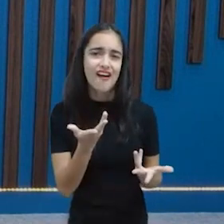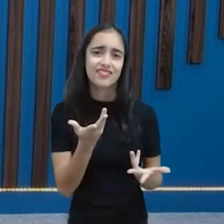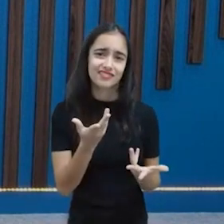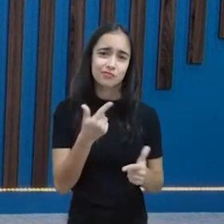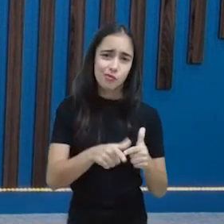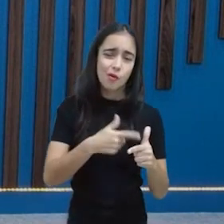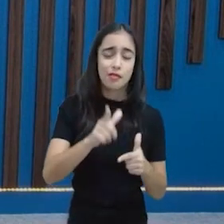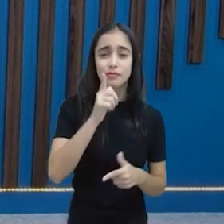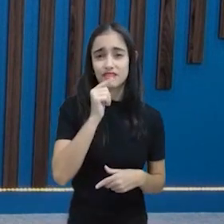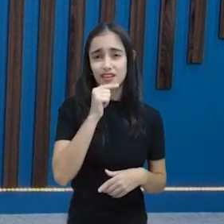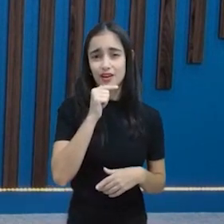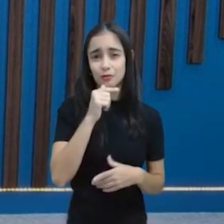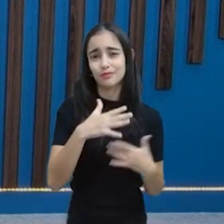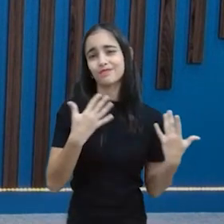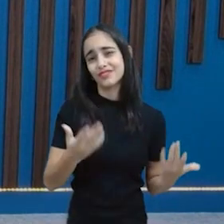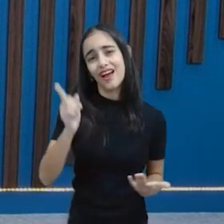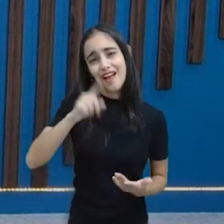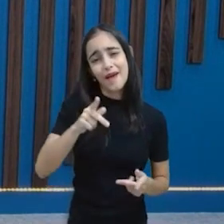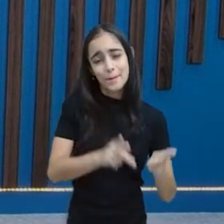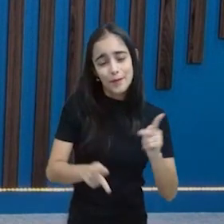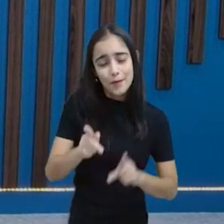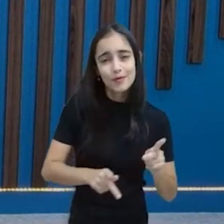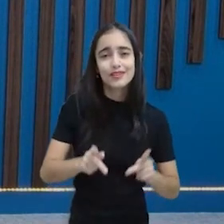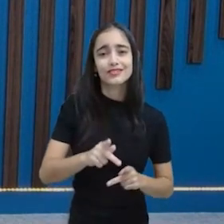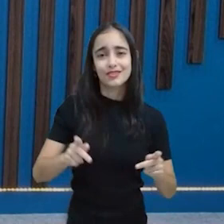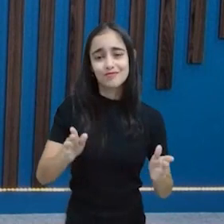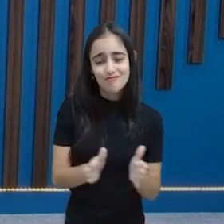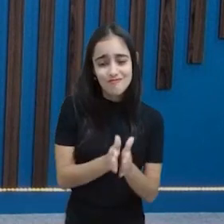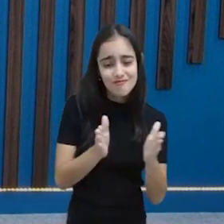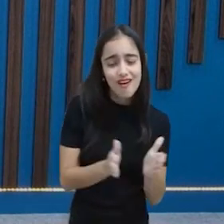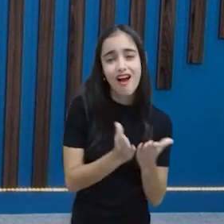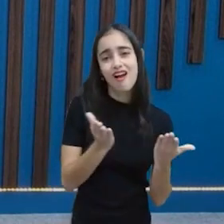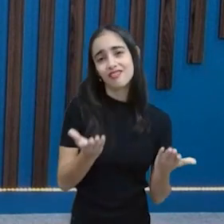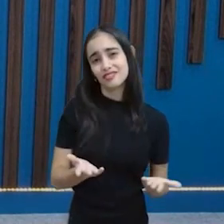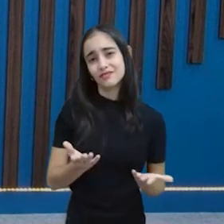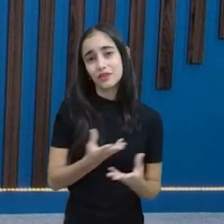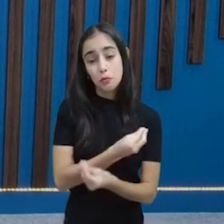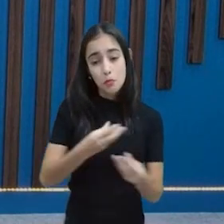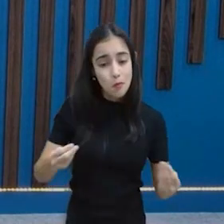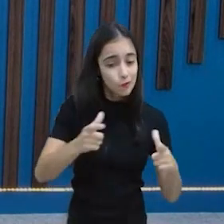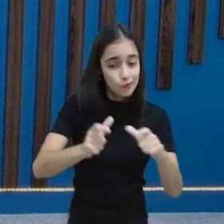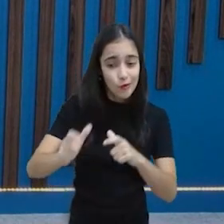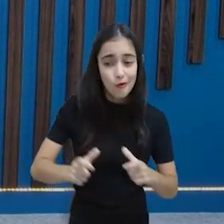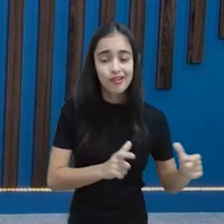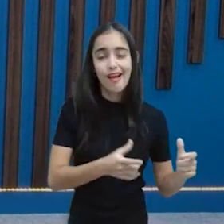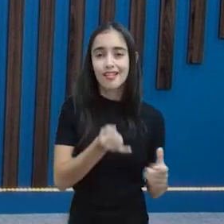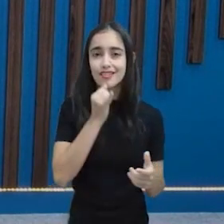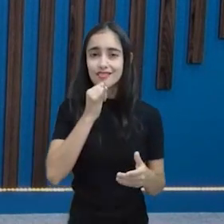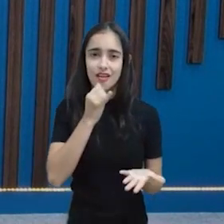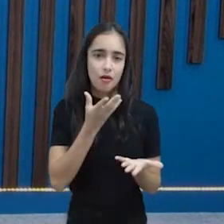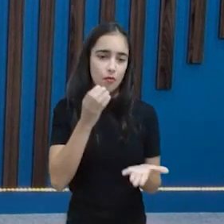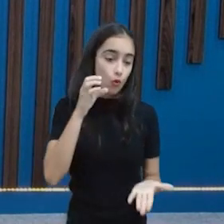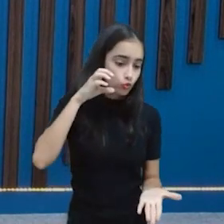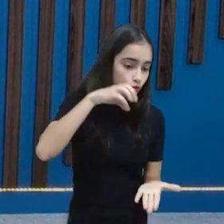muito para essa parcela da população, enquanto, né, em muitos lugares, por exemplo, no centro da